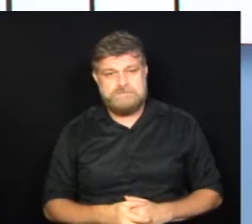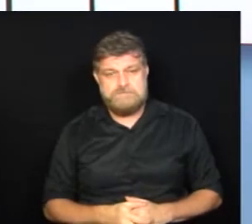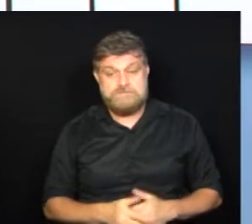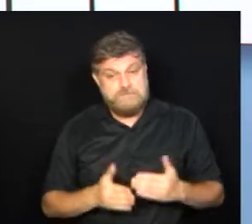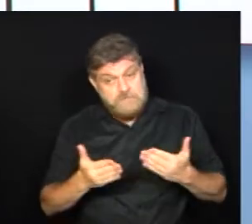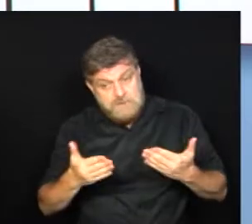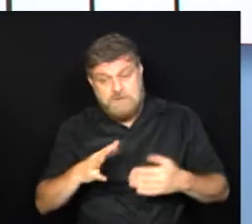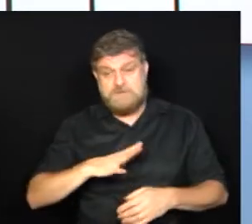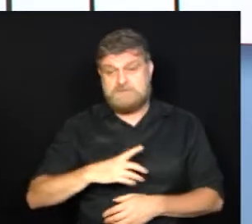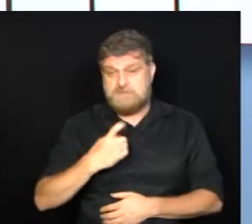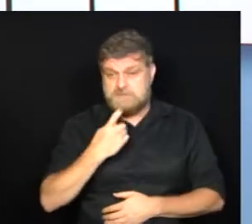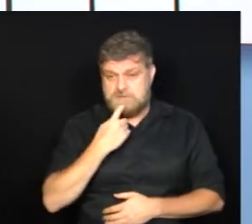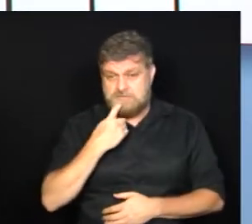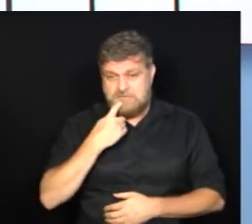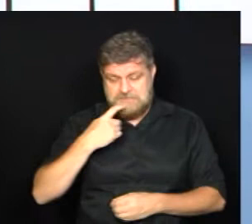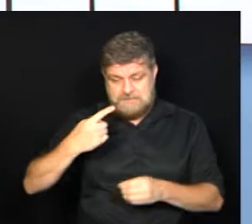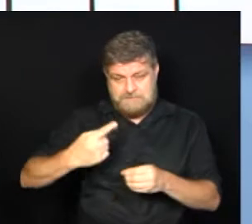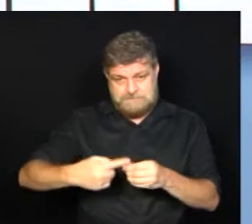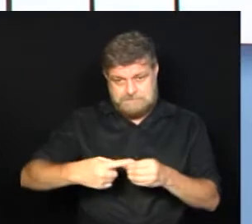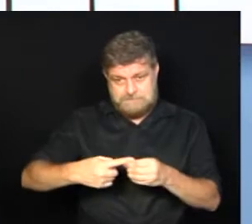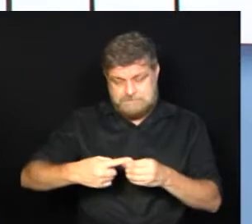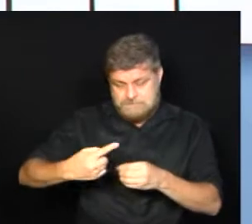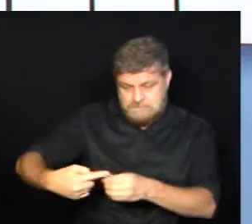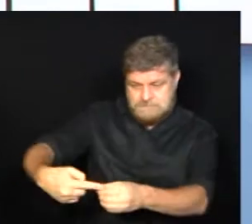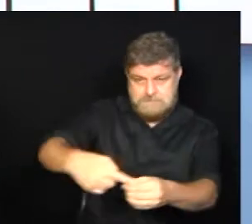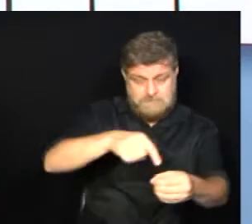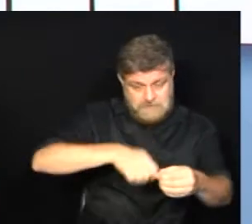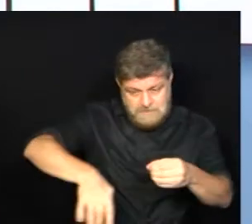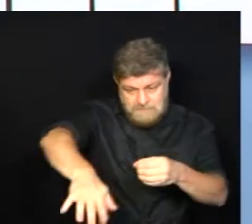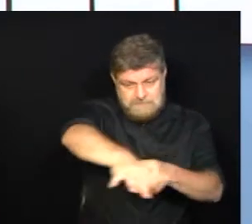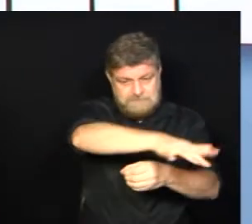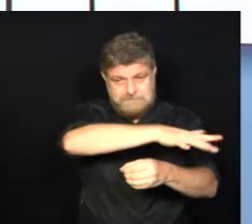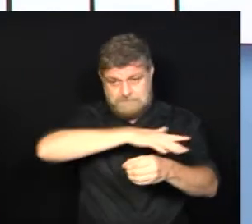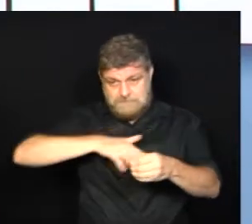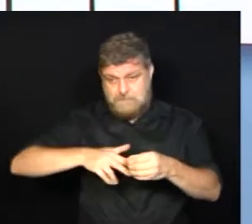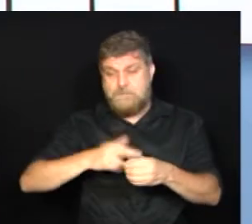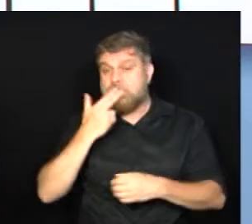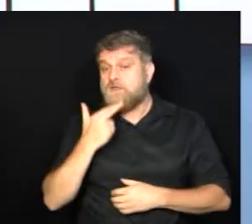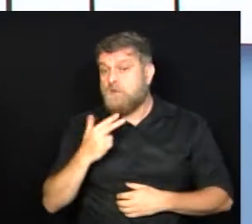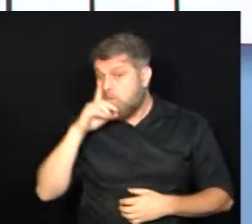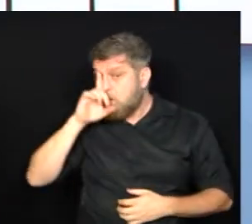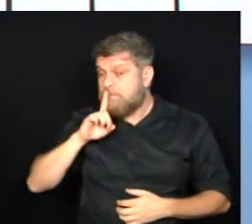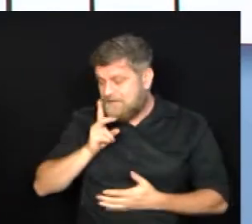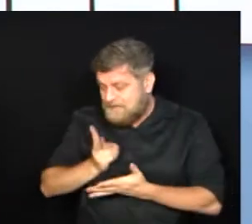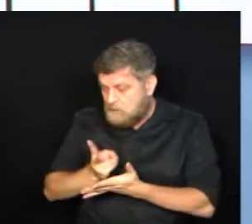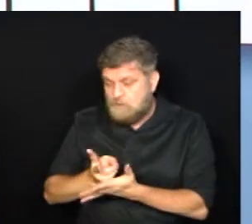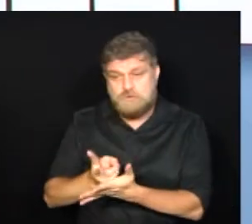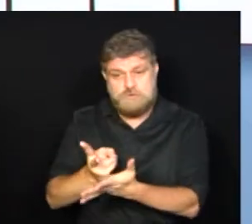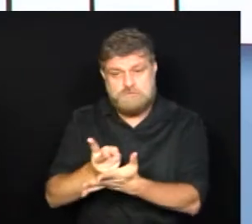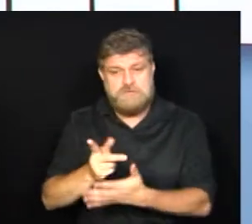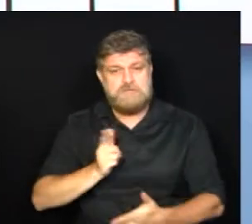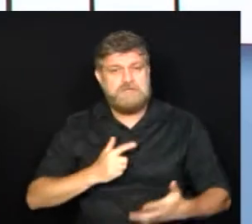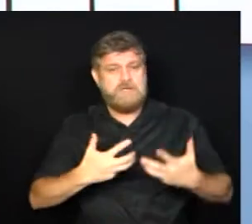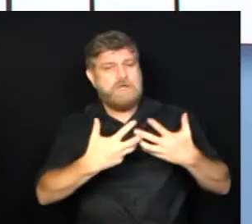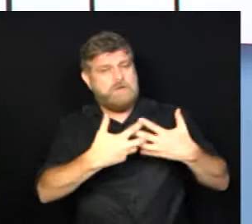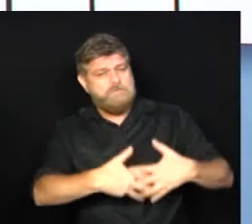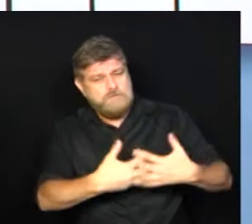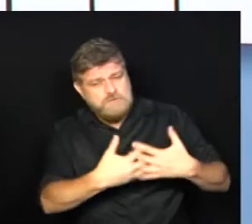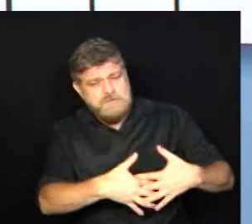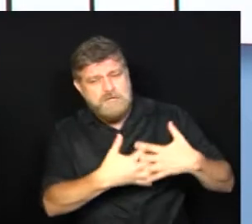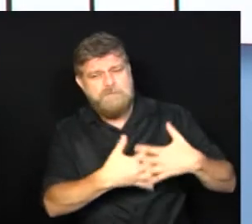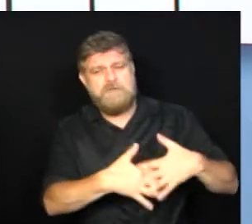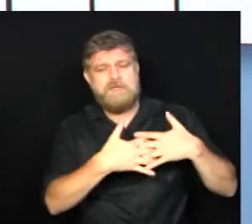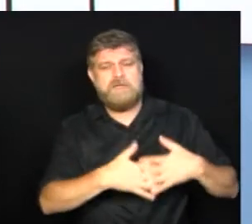Portanto, Campinas e a região de Campinas continua na fase amarela. A gente tem a questão do funcionamento,